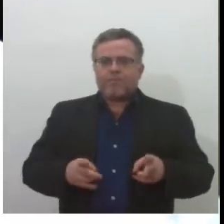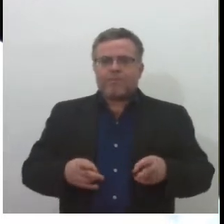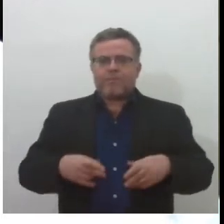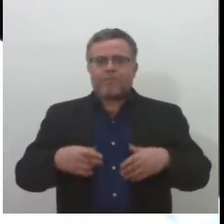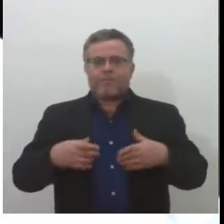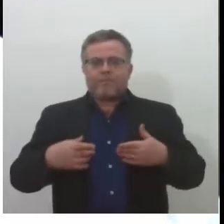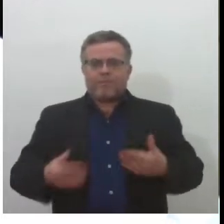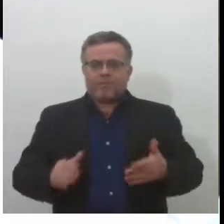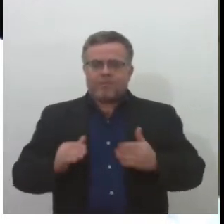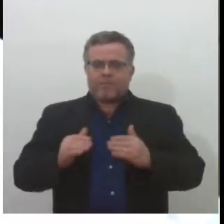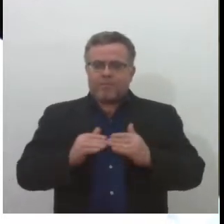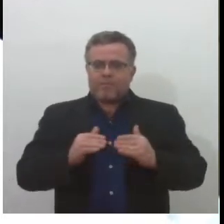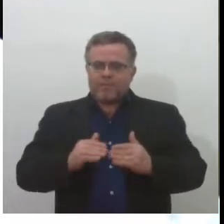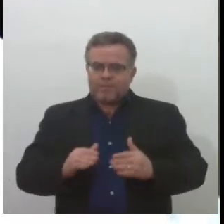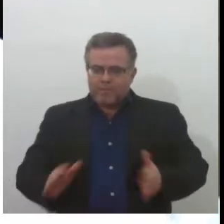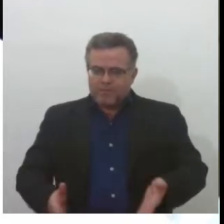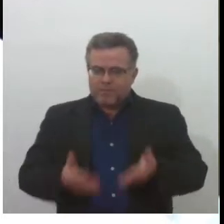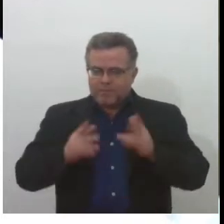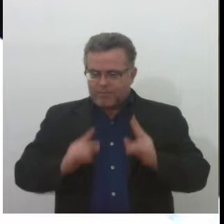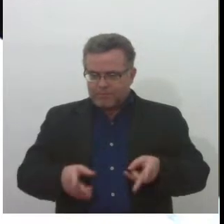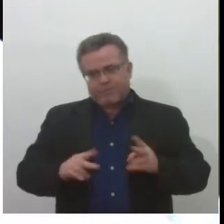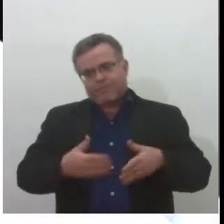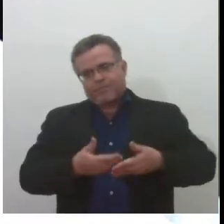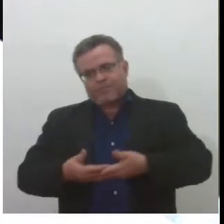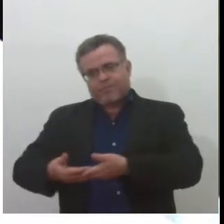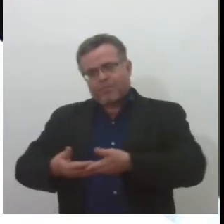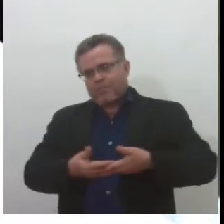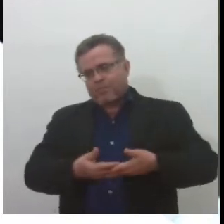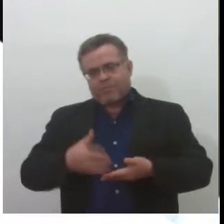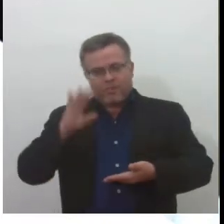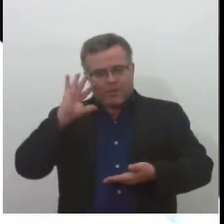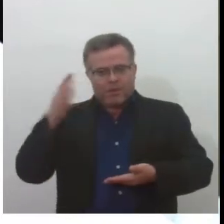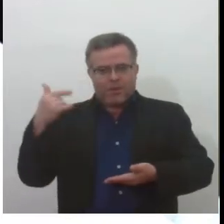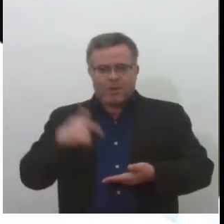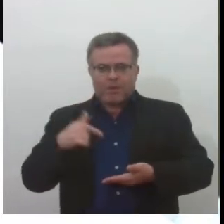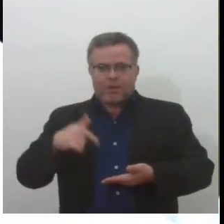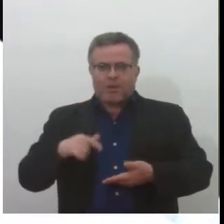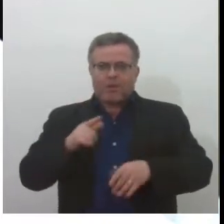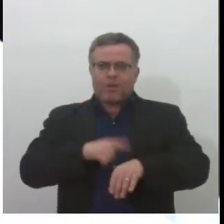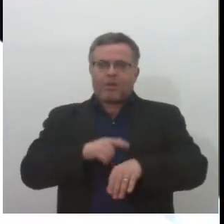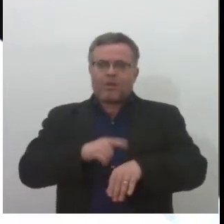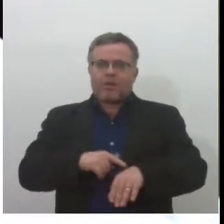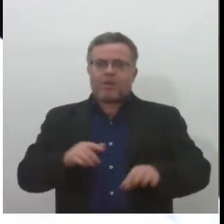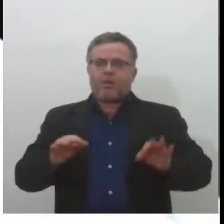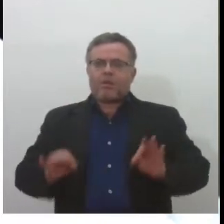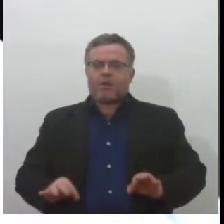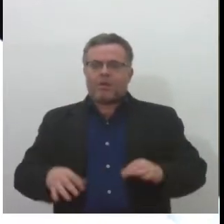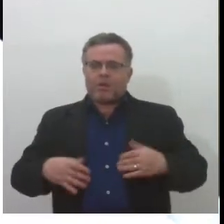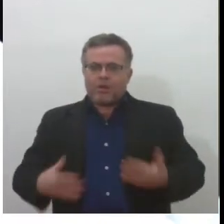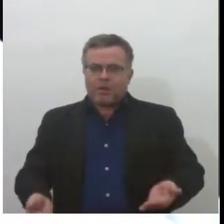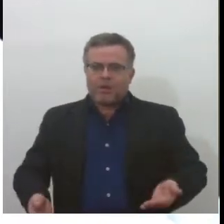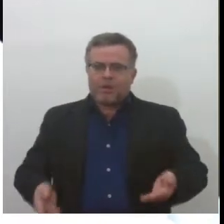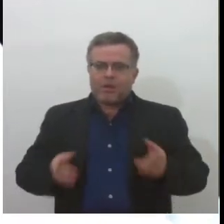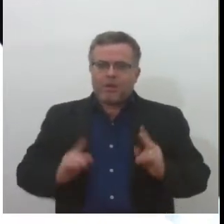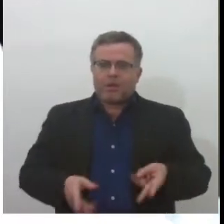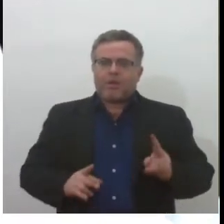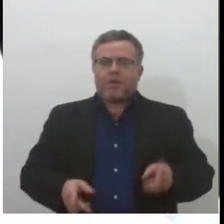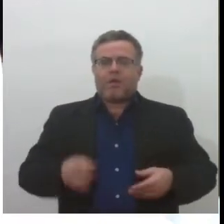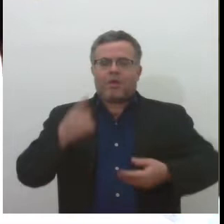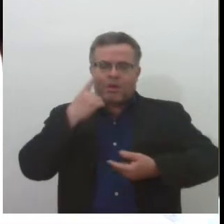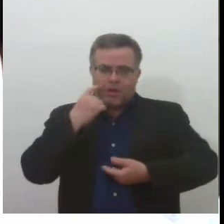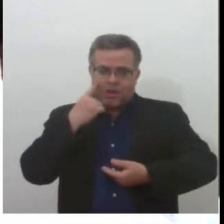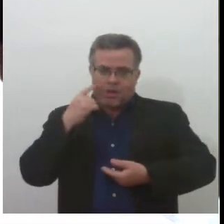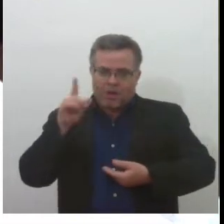fazer com que o neném a quem decide a hora da amamentação mas não é todo choro